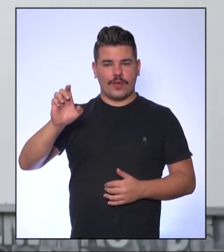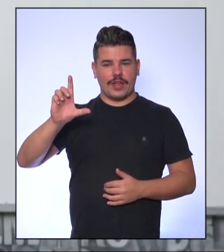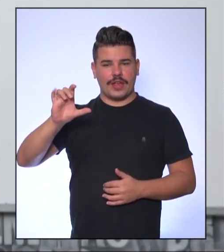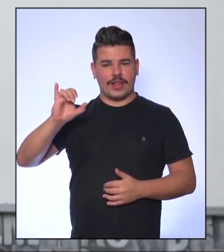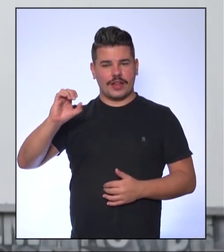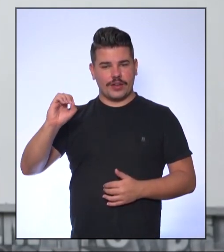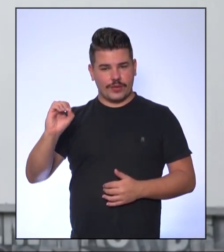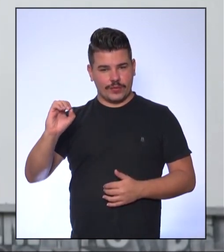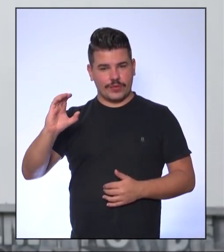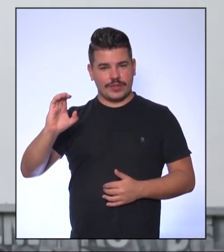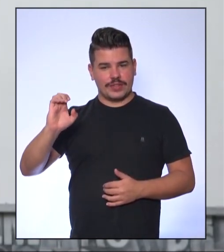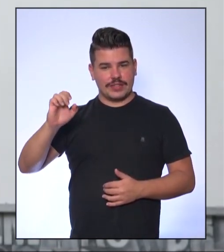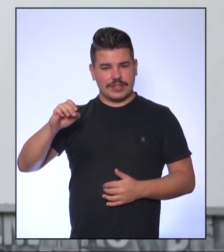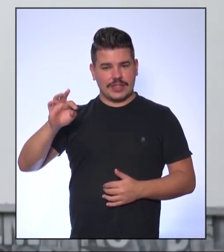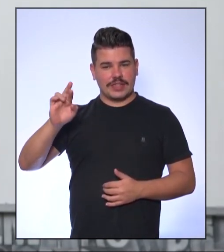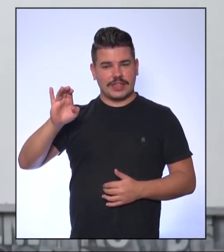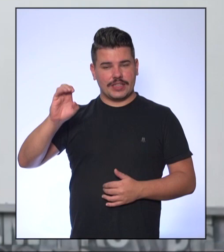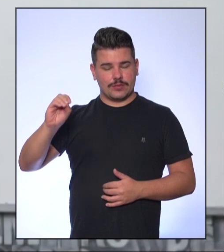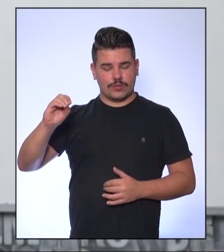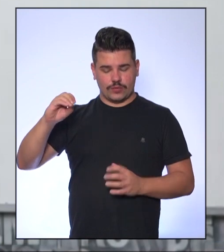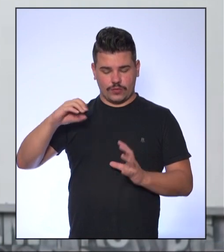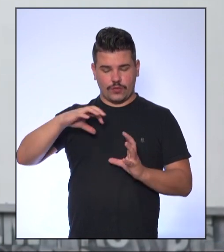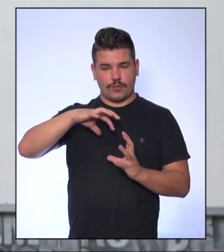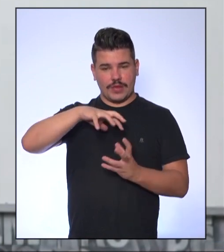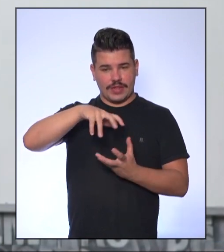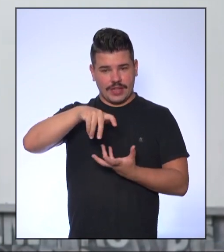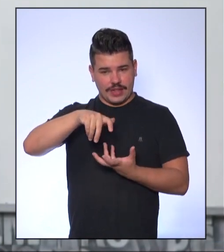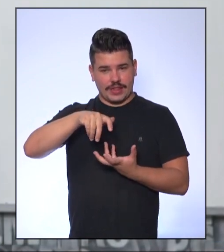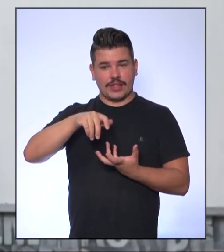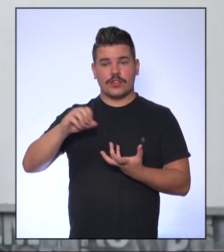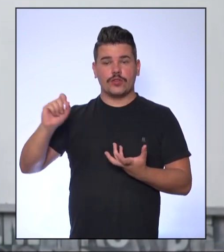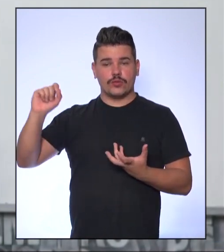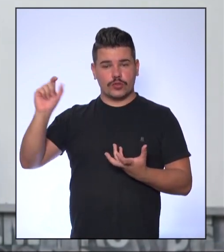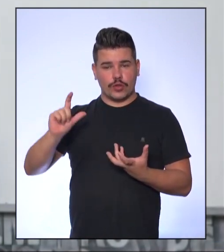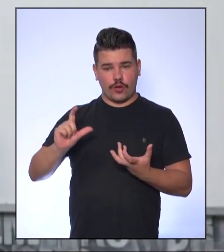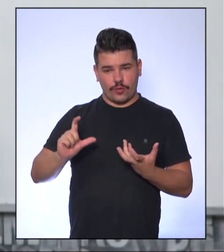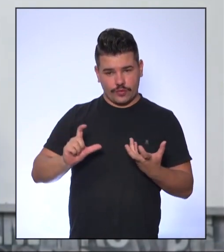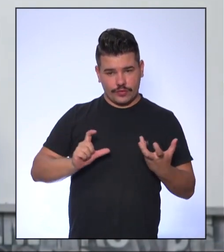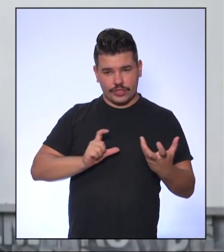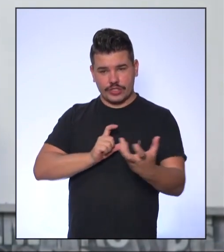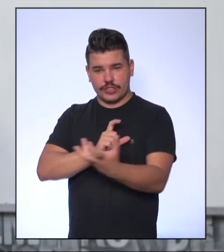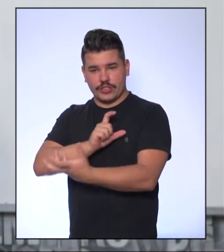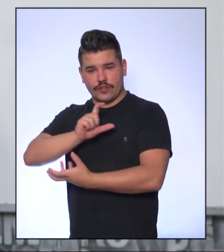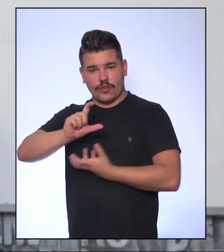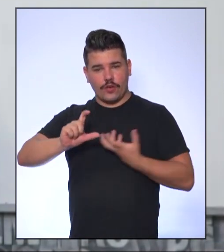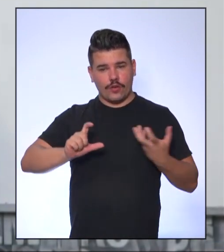marco divisor. Eu tenho aqui com